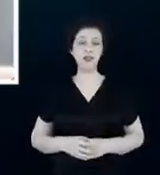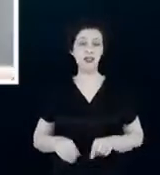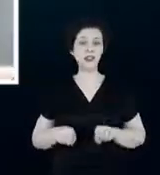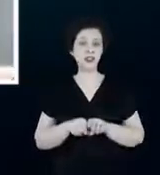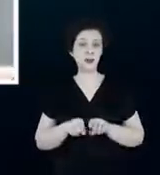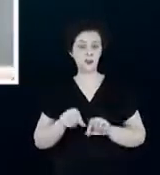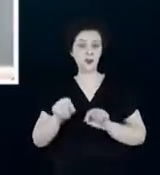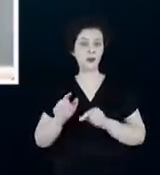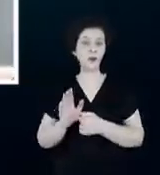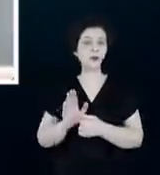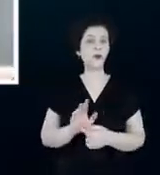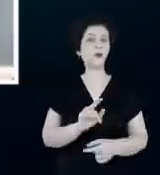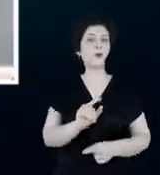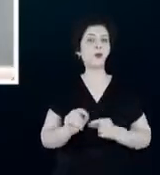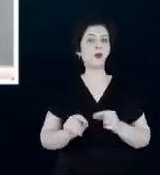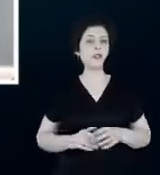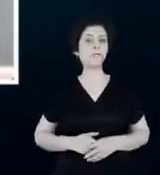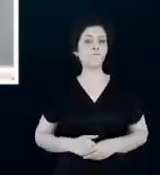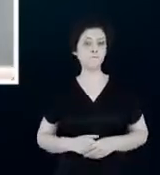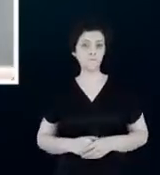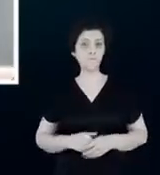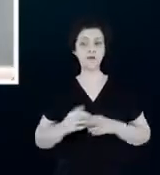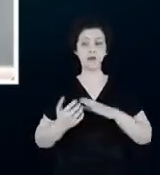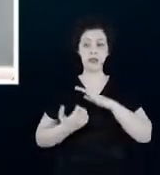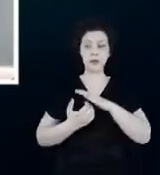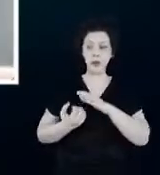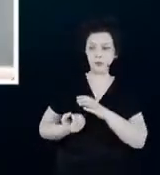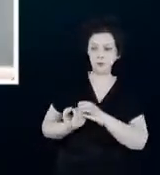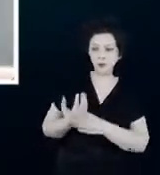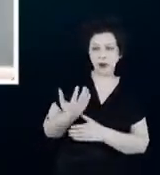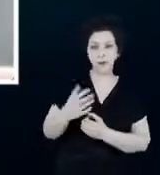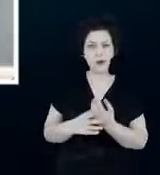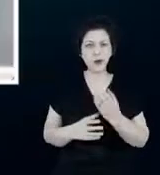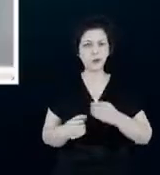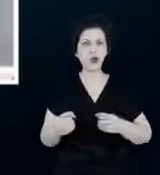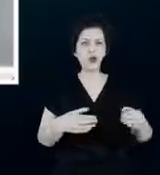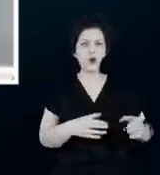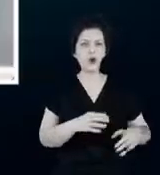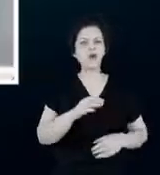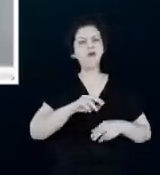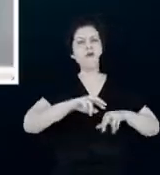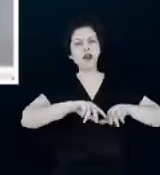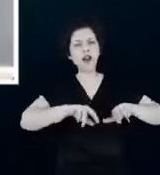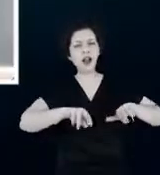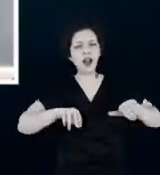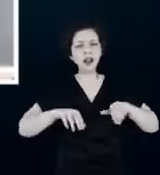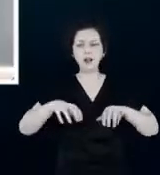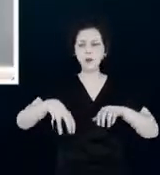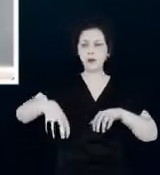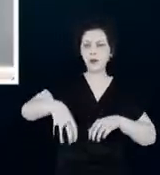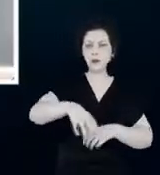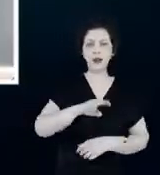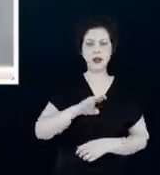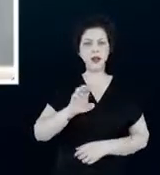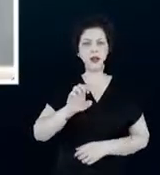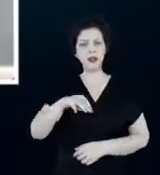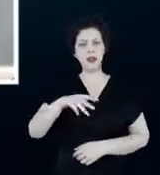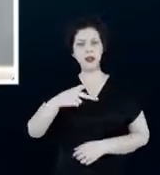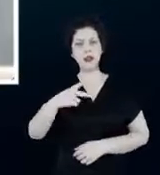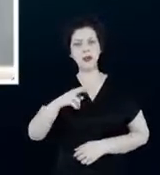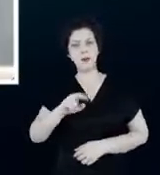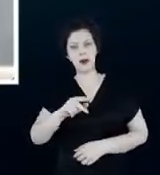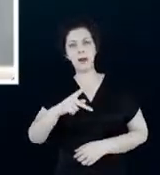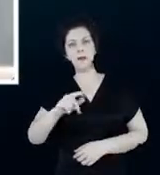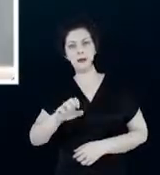trazer as startups, trazer a Embrapa, trazer esses outros atores para também serem